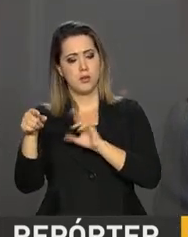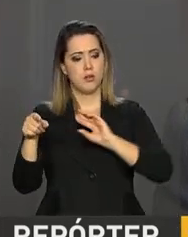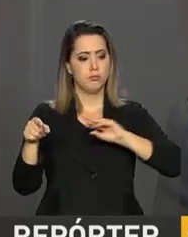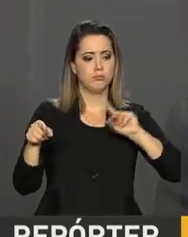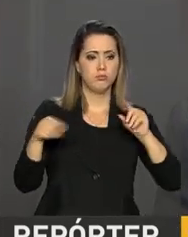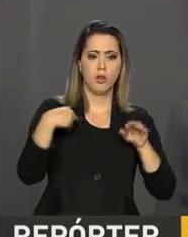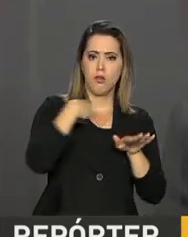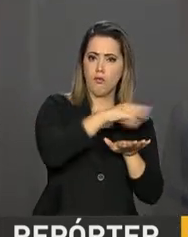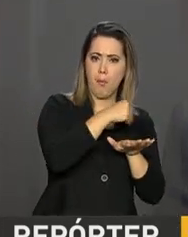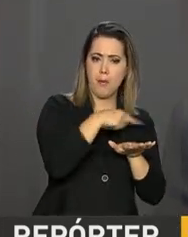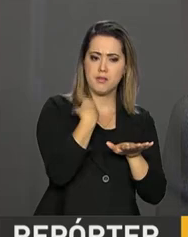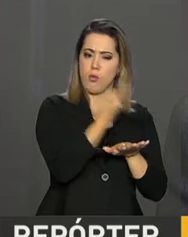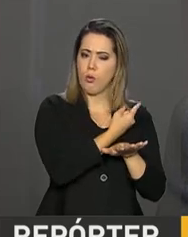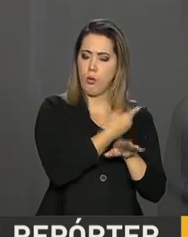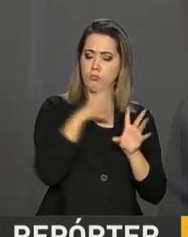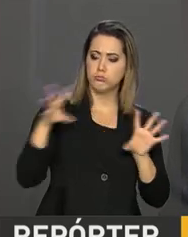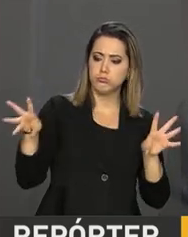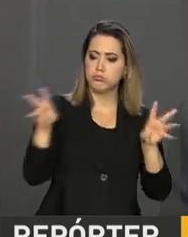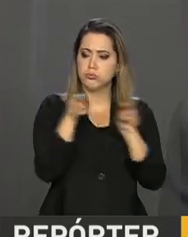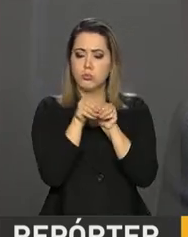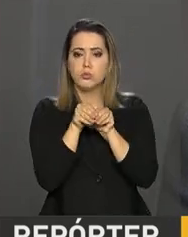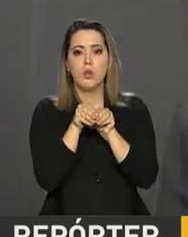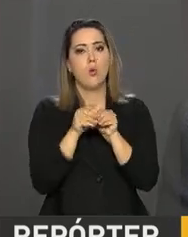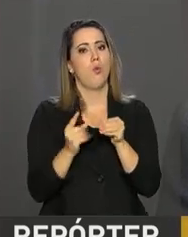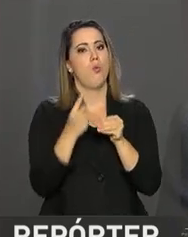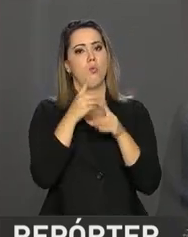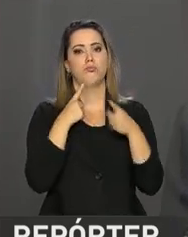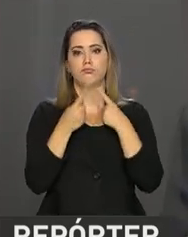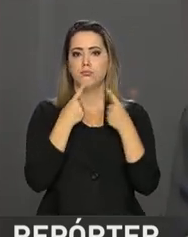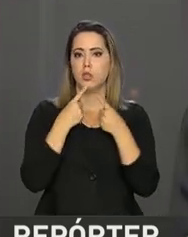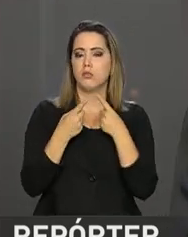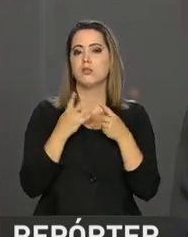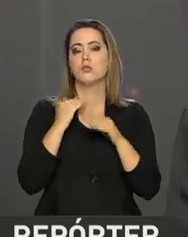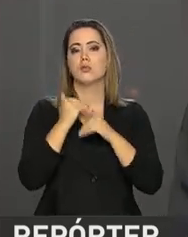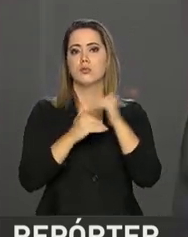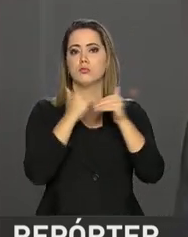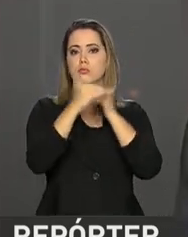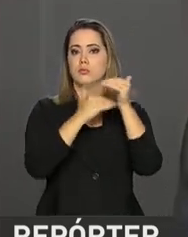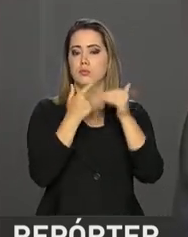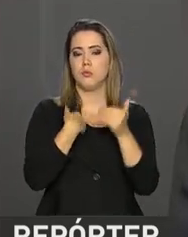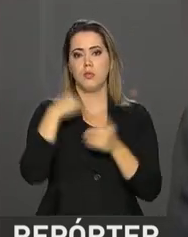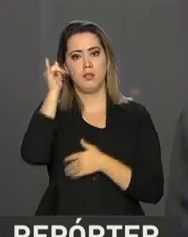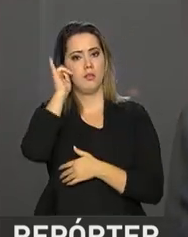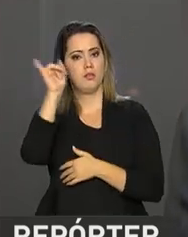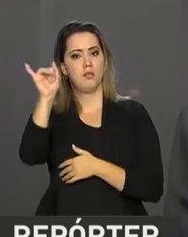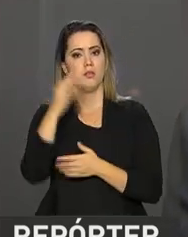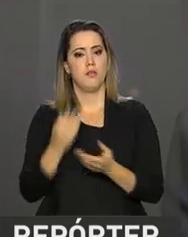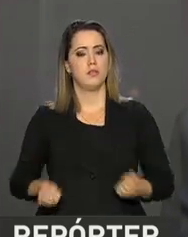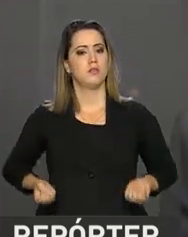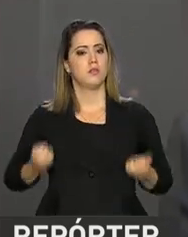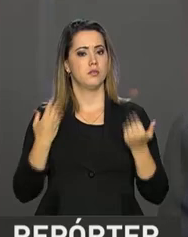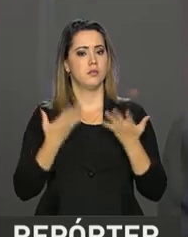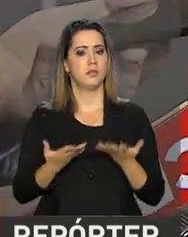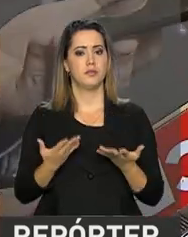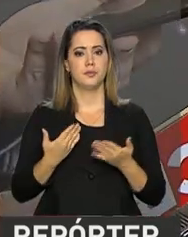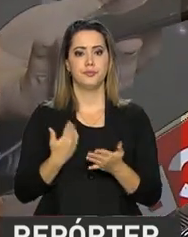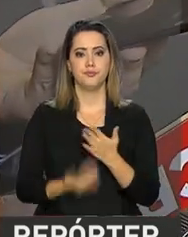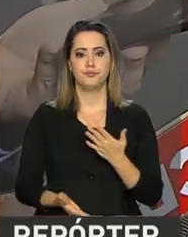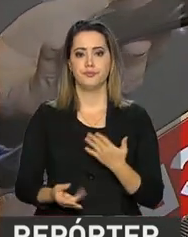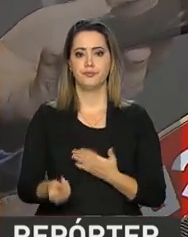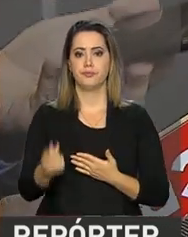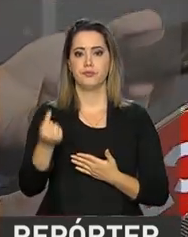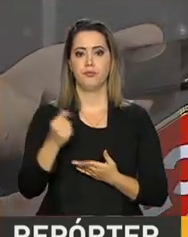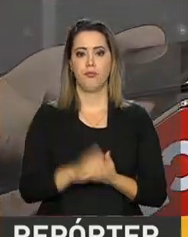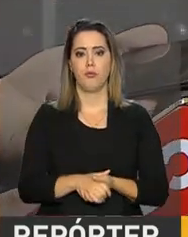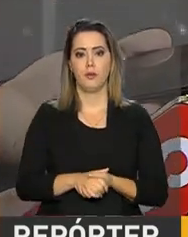a nossa base e fazendo um diálogo construtivo evitando gastos e desperdícios ganha o